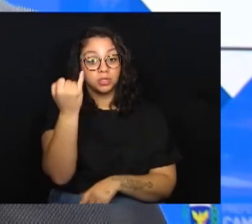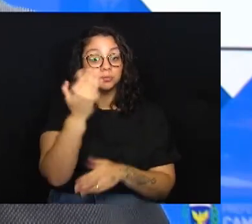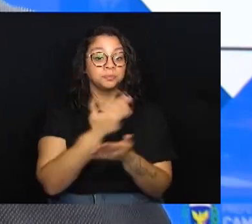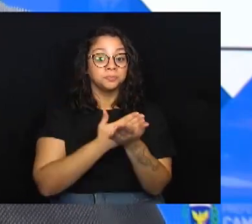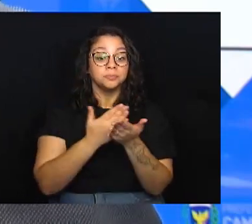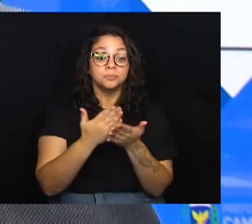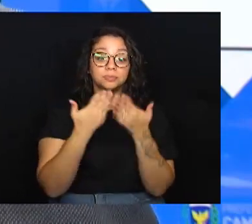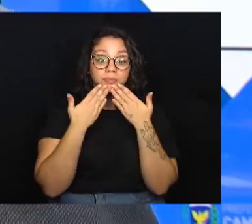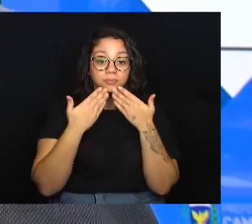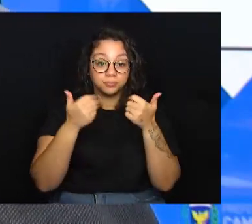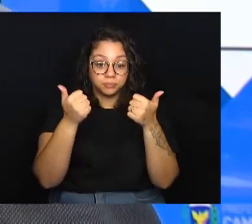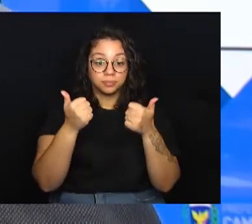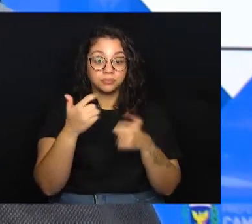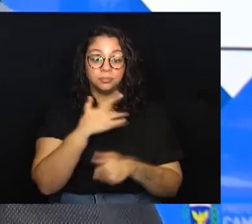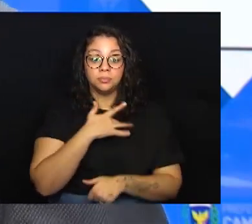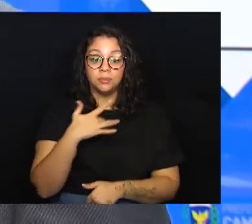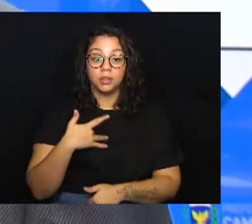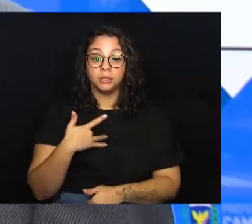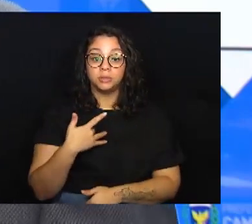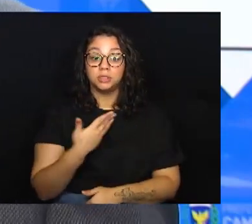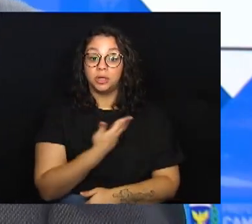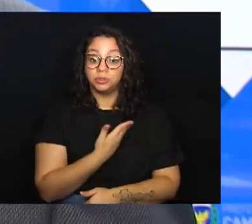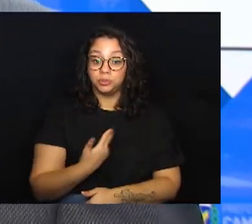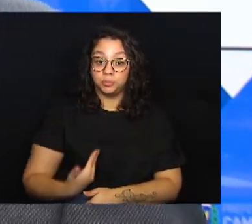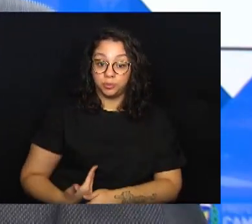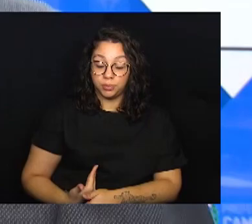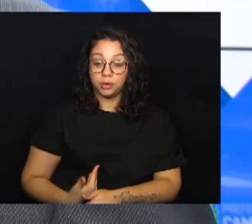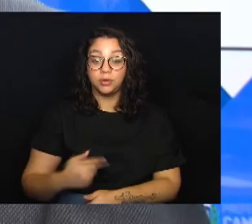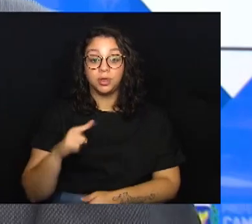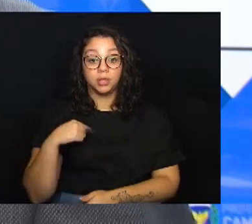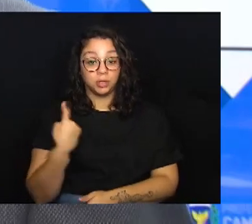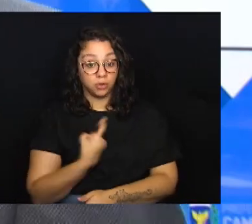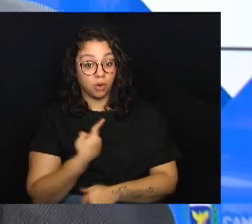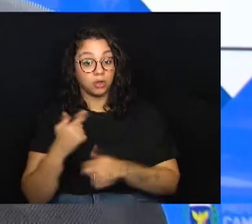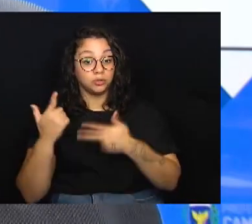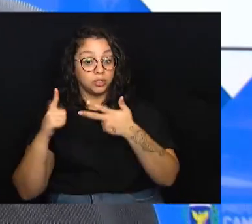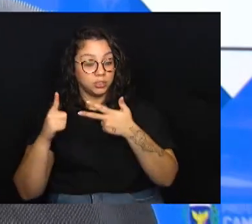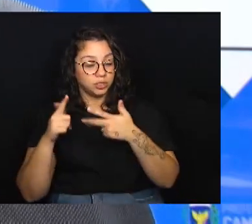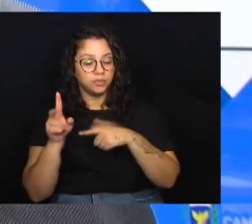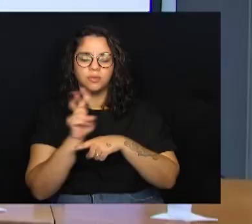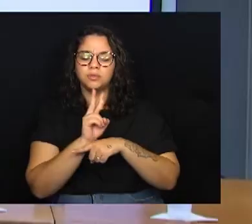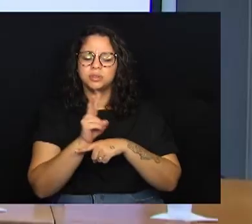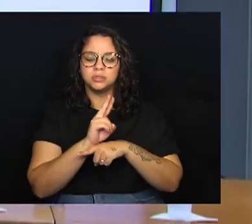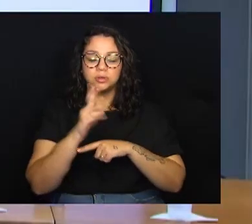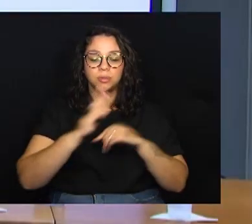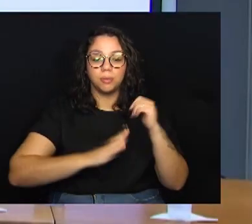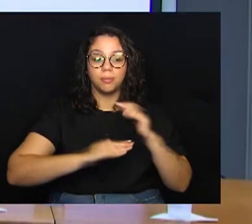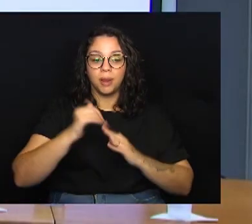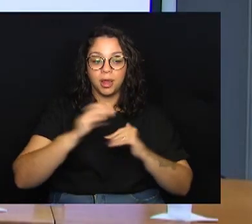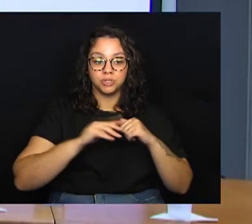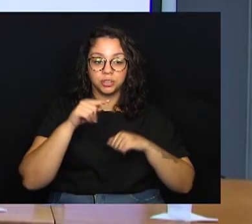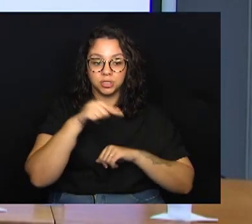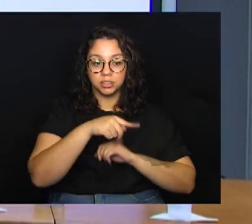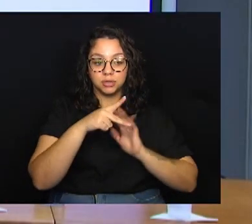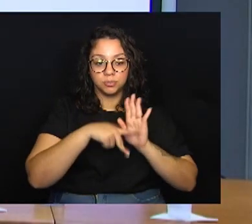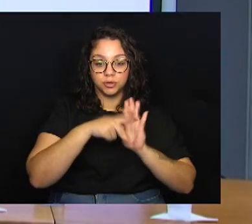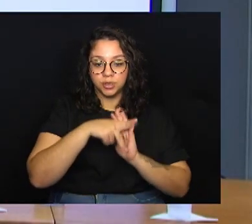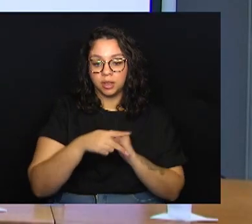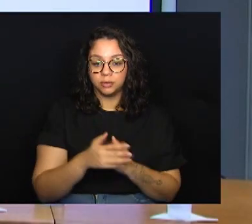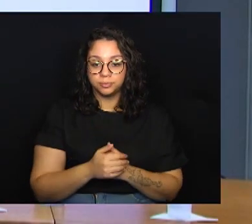melhorar a saúde pública do município de Campinas, e nós lá no Legislativo estaremos fiscalizando a execução desse projeto. A previsão é aumentar